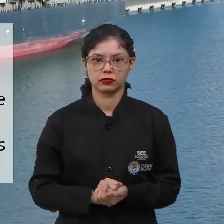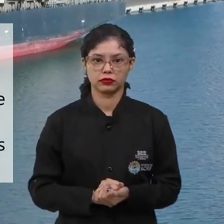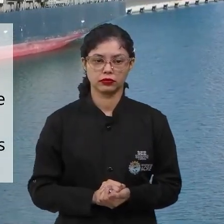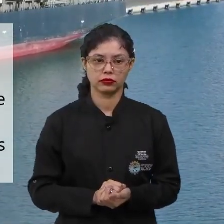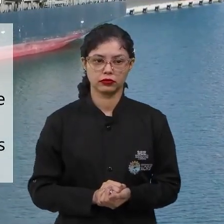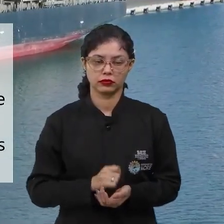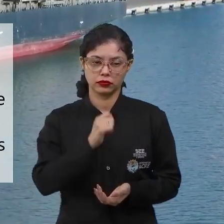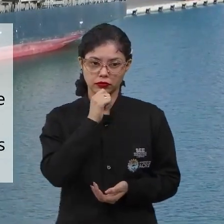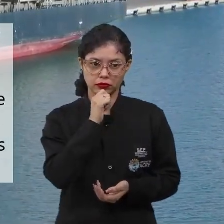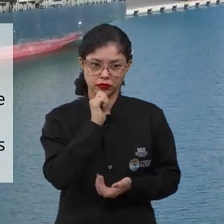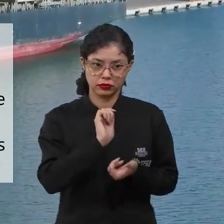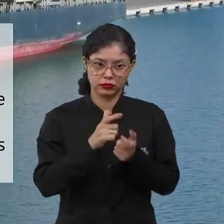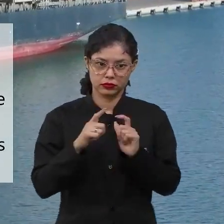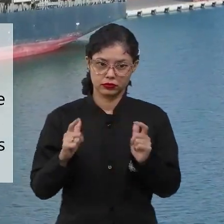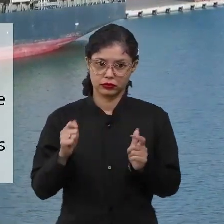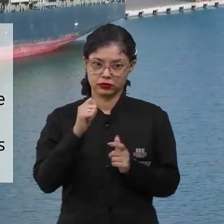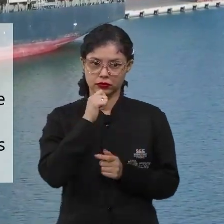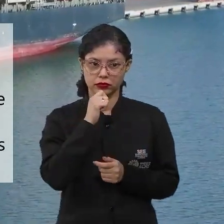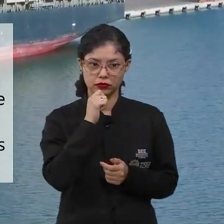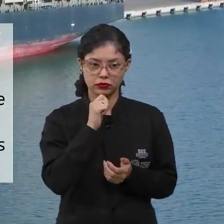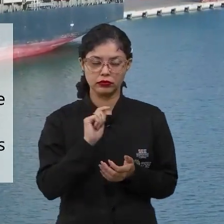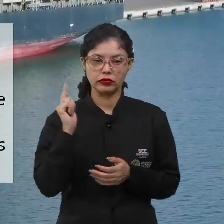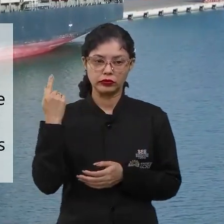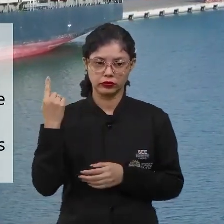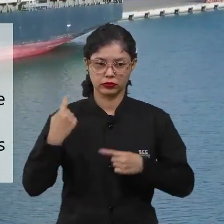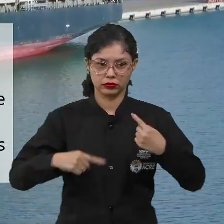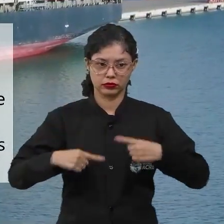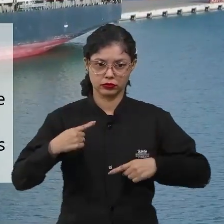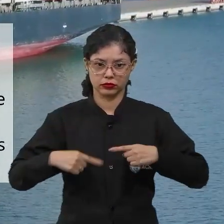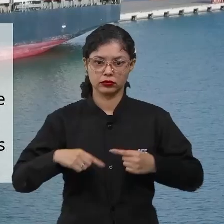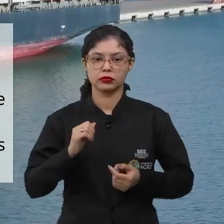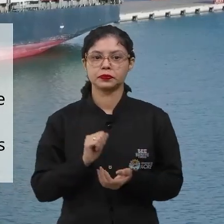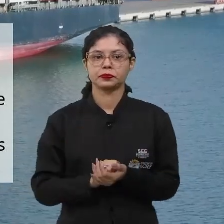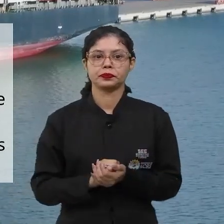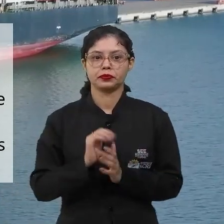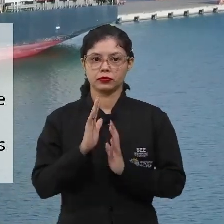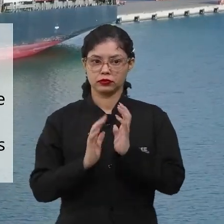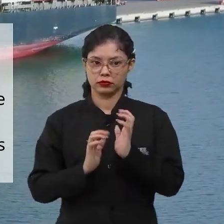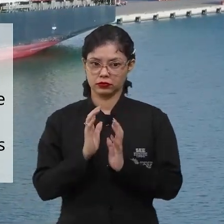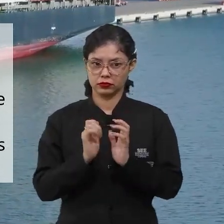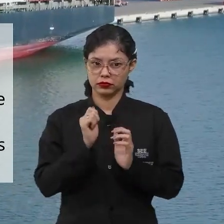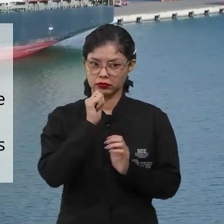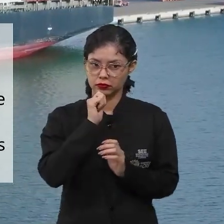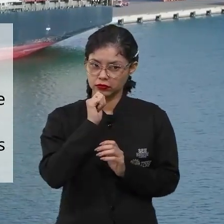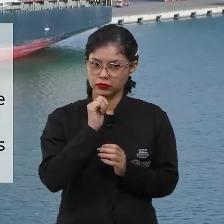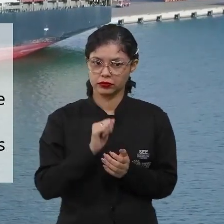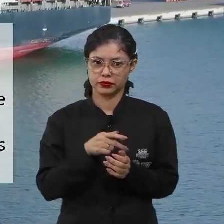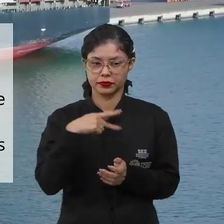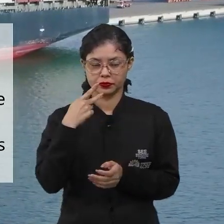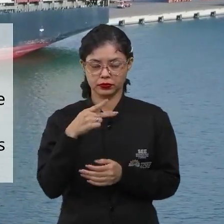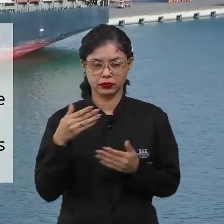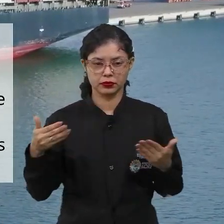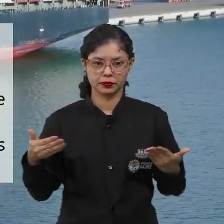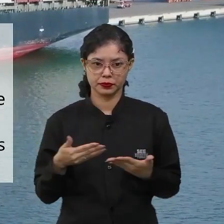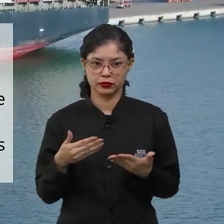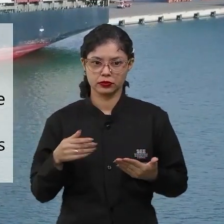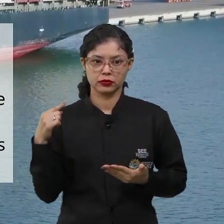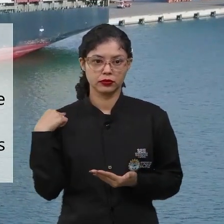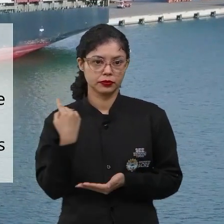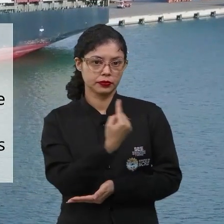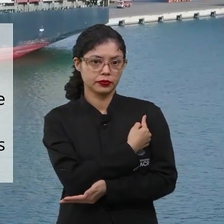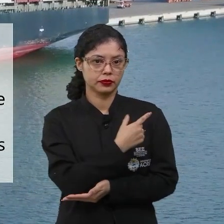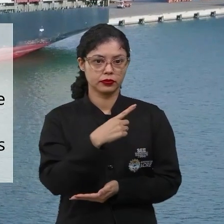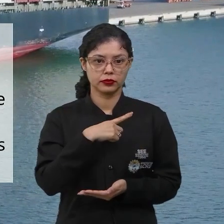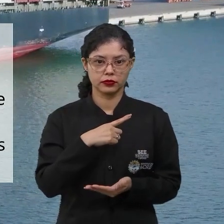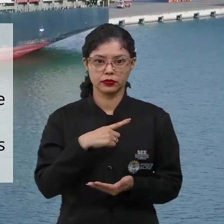falamos dessa dimensão geopolítica relacionada a todos esses conflitos que a gente acabou de falar. Aqui nós temos